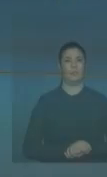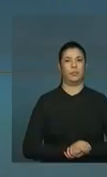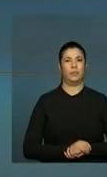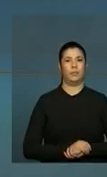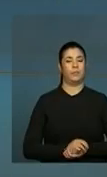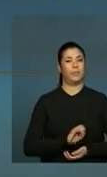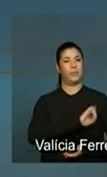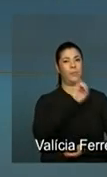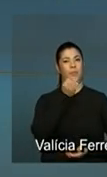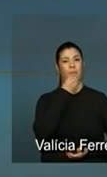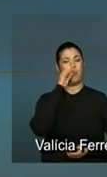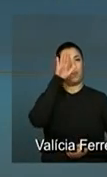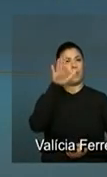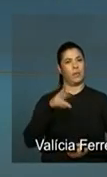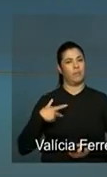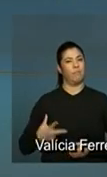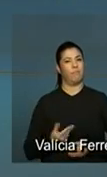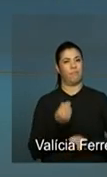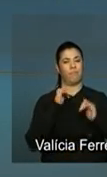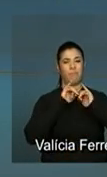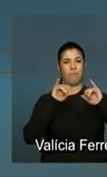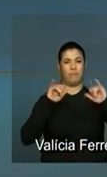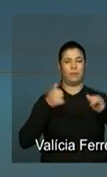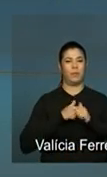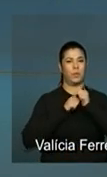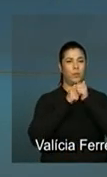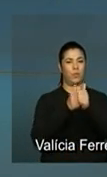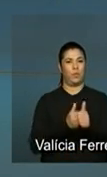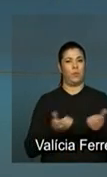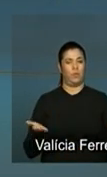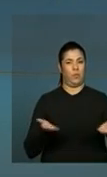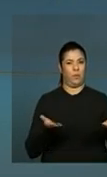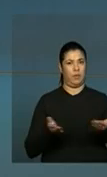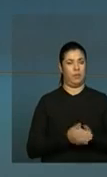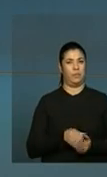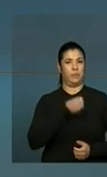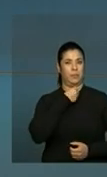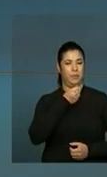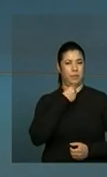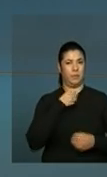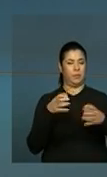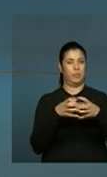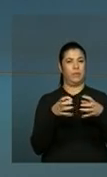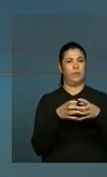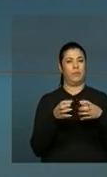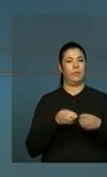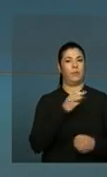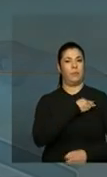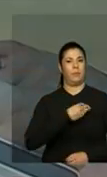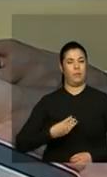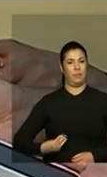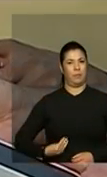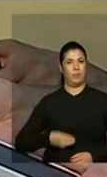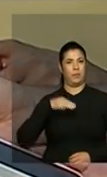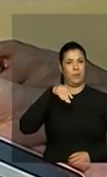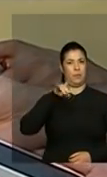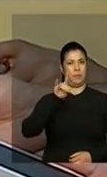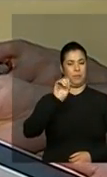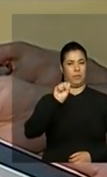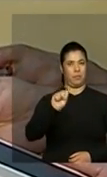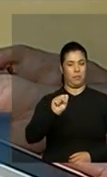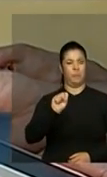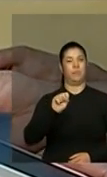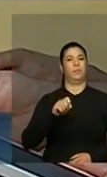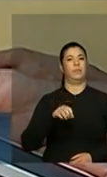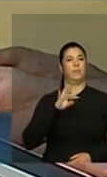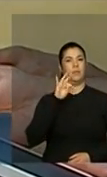Olá, boa tarde. Interrompemos a nossa programação para acompanhar ao vivo a entrevista coletiva da ministra do Desenvolvimento Social e